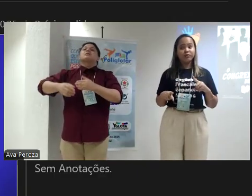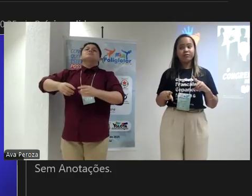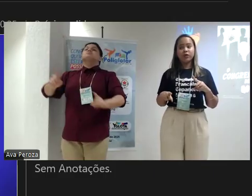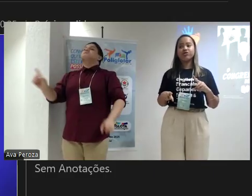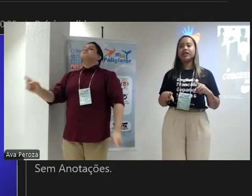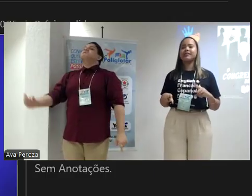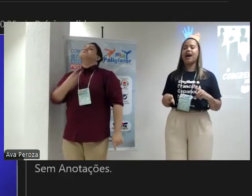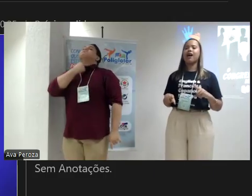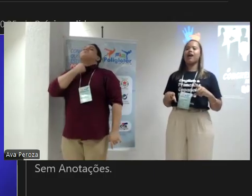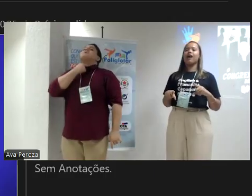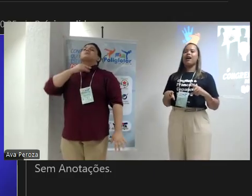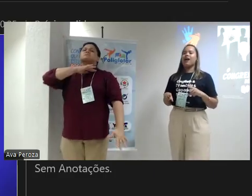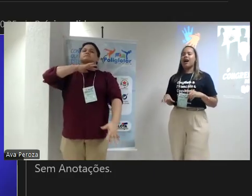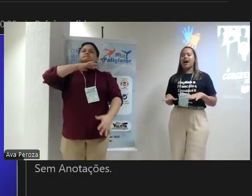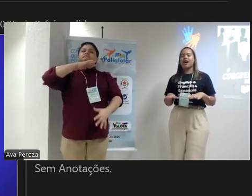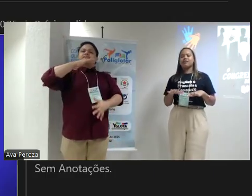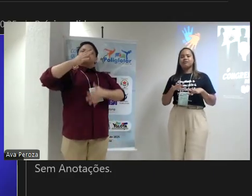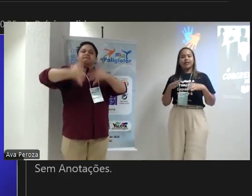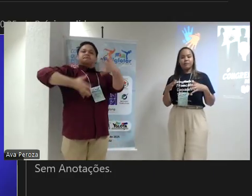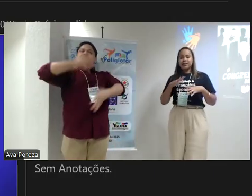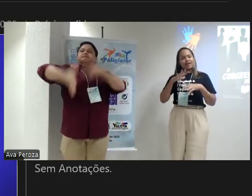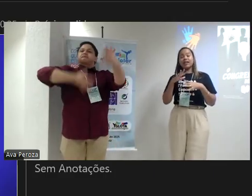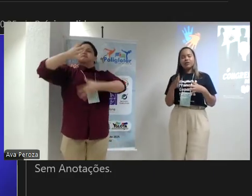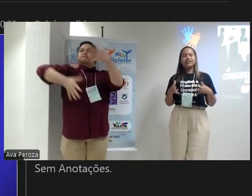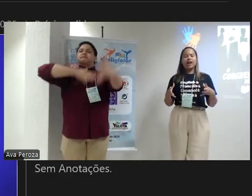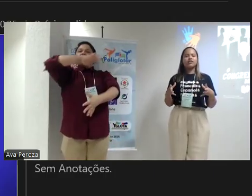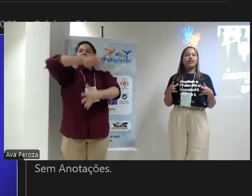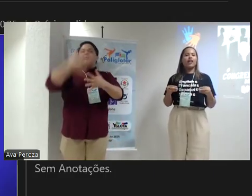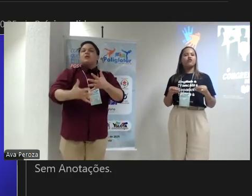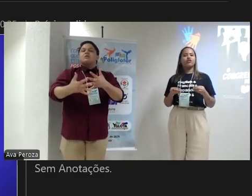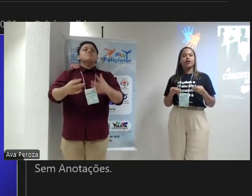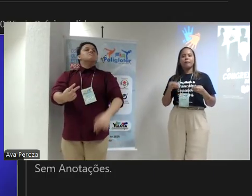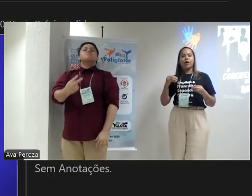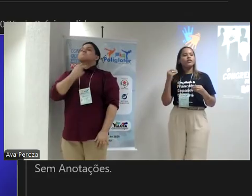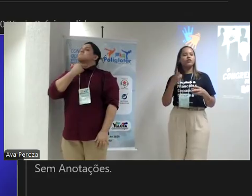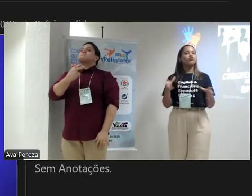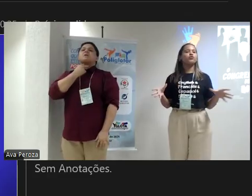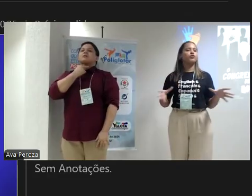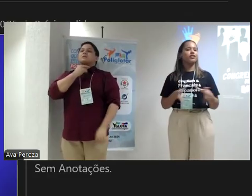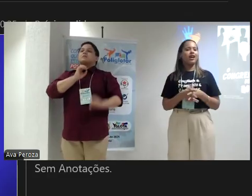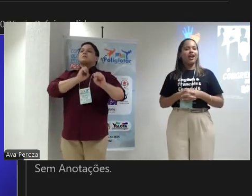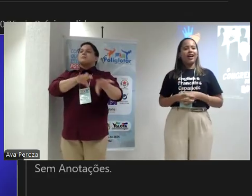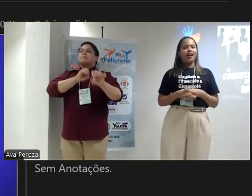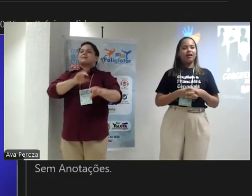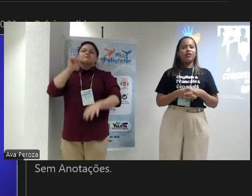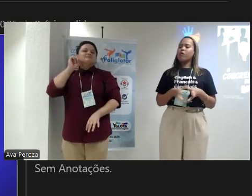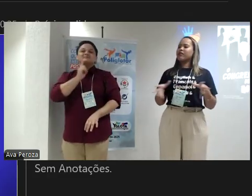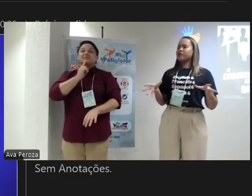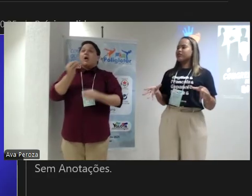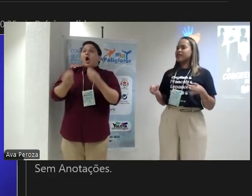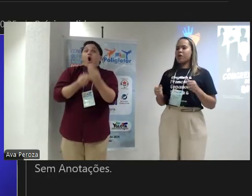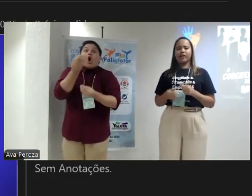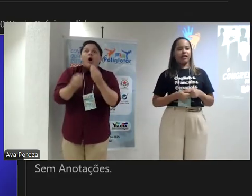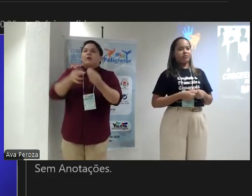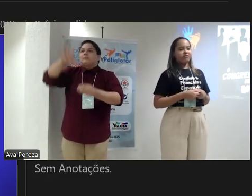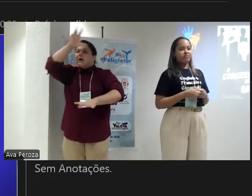proibido utilizar a Libras, né, a língua de sinais, na verdade, para o ensino dos surdos. Então, como é que os surdos